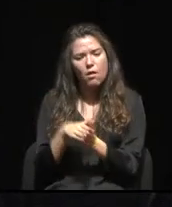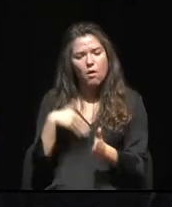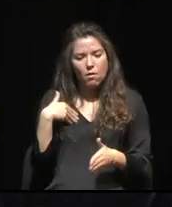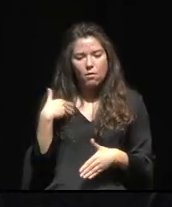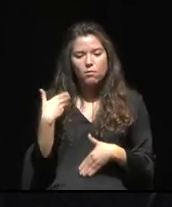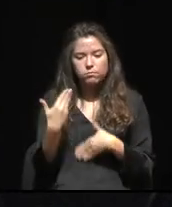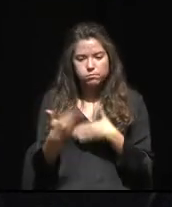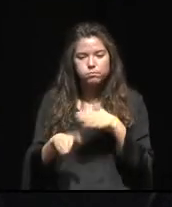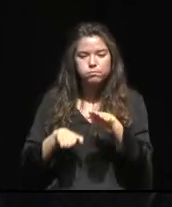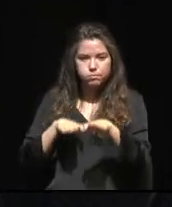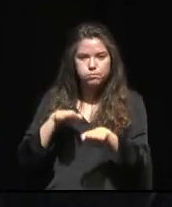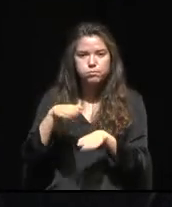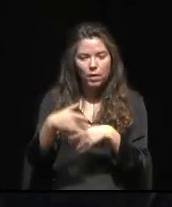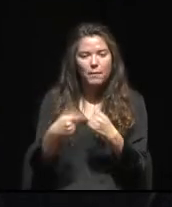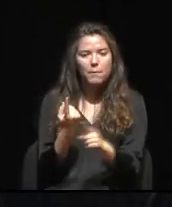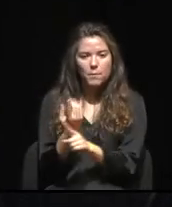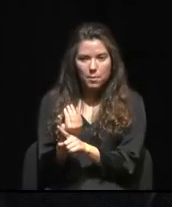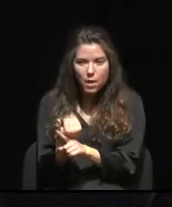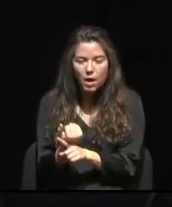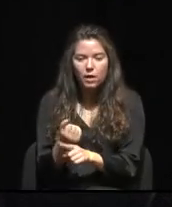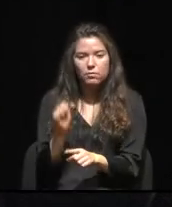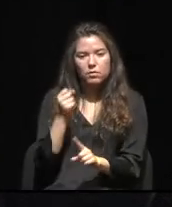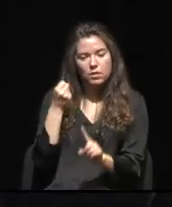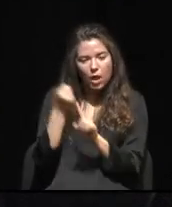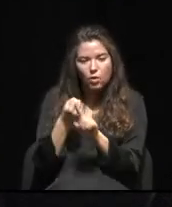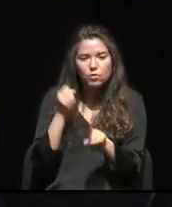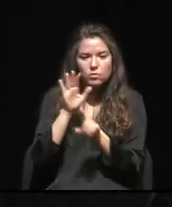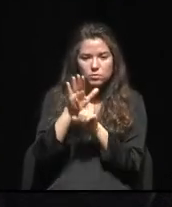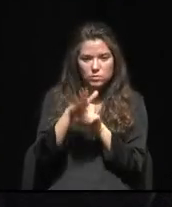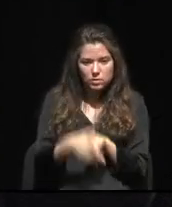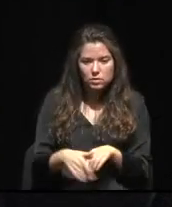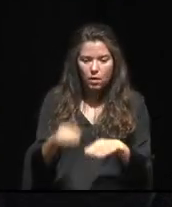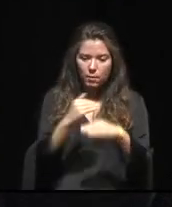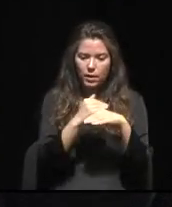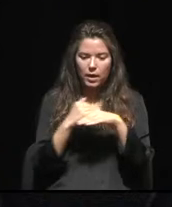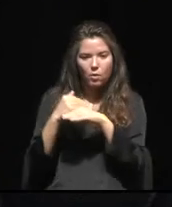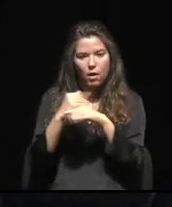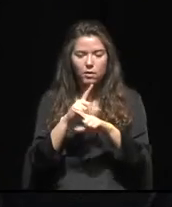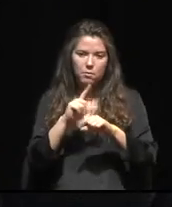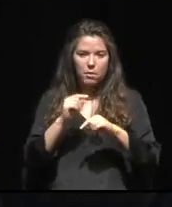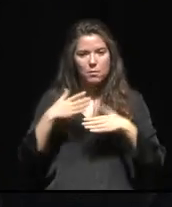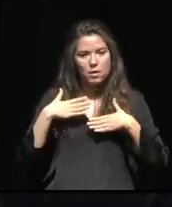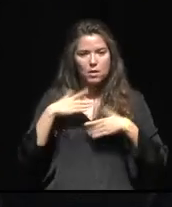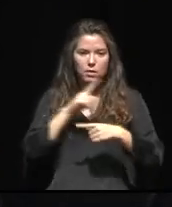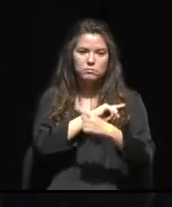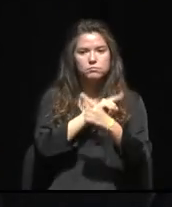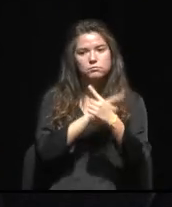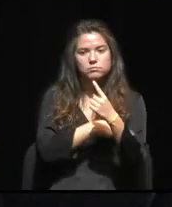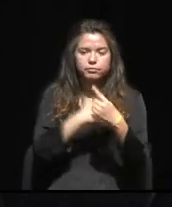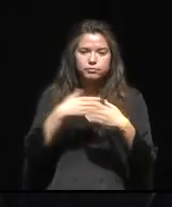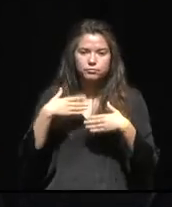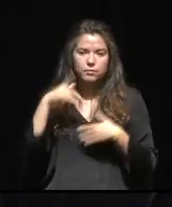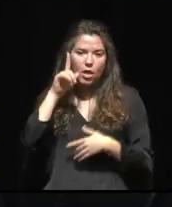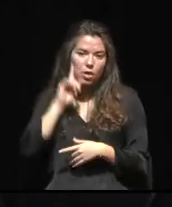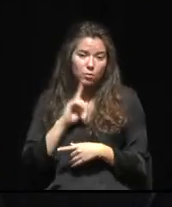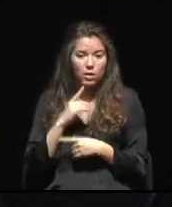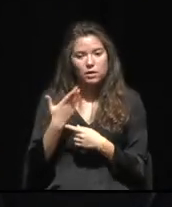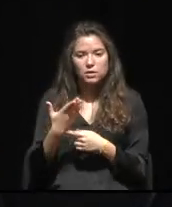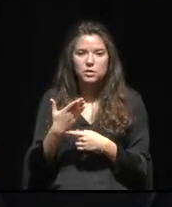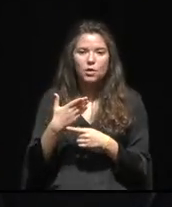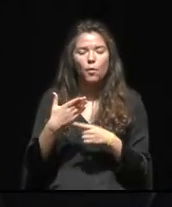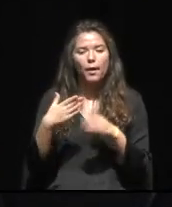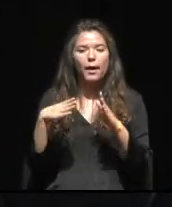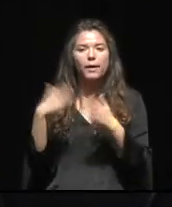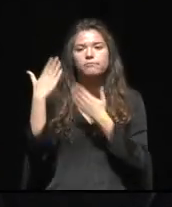caminho a percorrer na luta contra as discriminações pela igualdade e pela emancipação da mulher esta saudação não é um pr